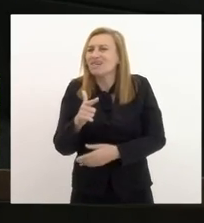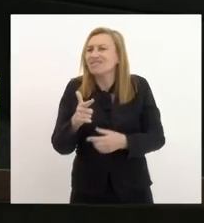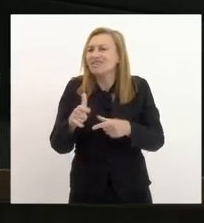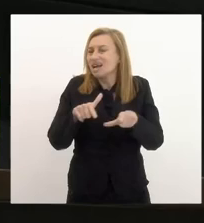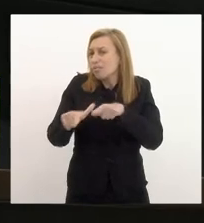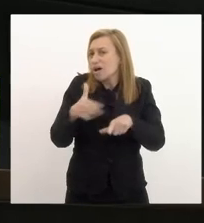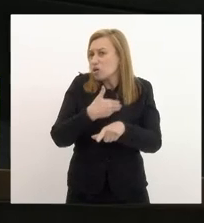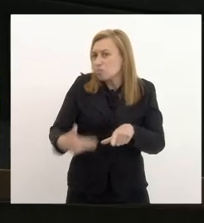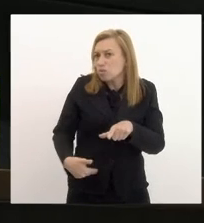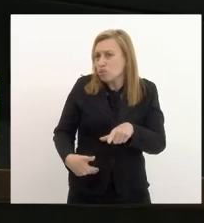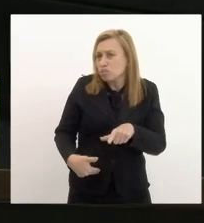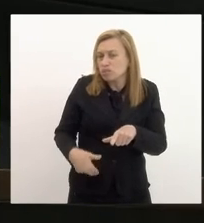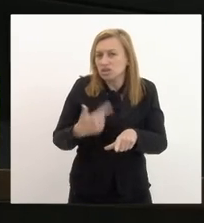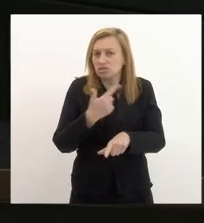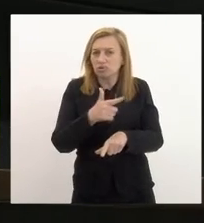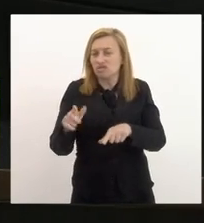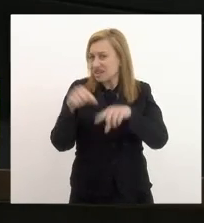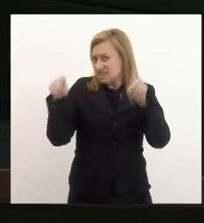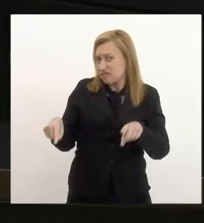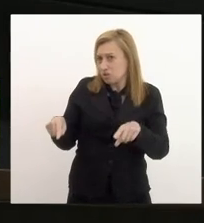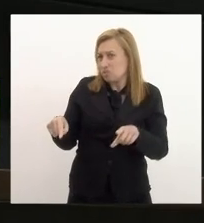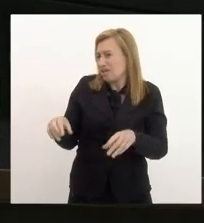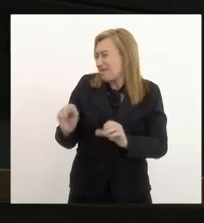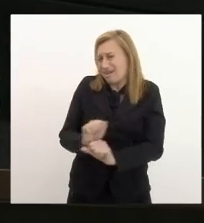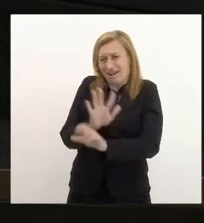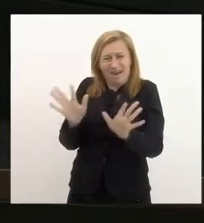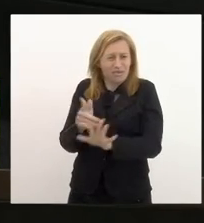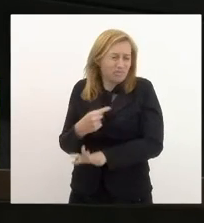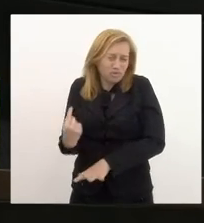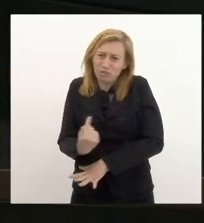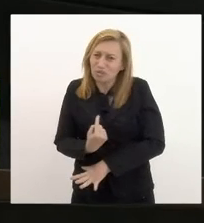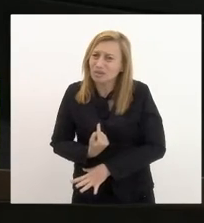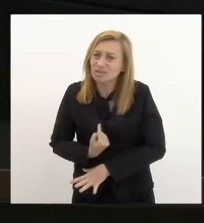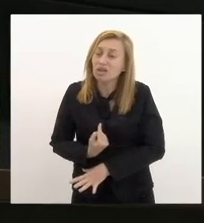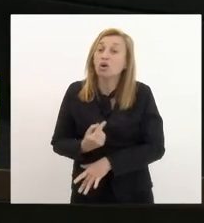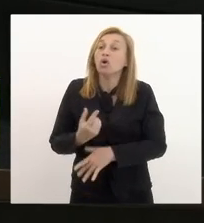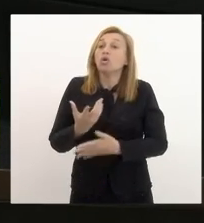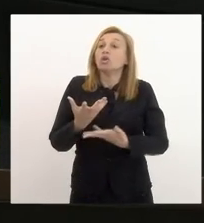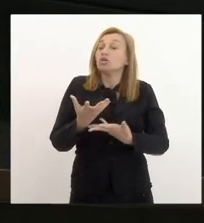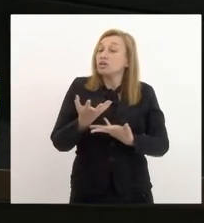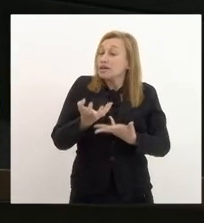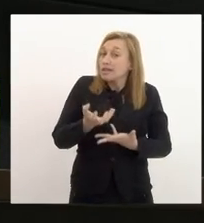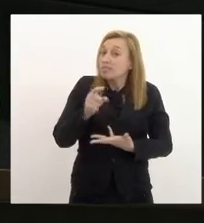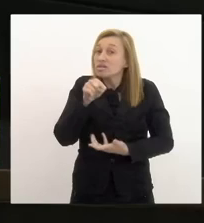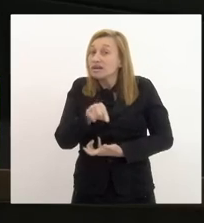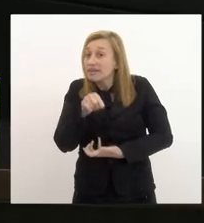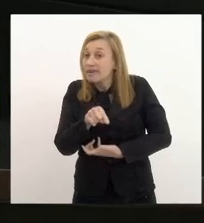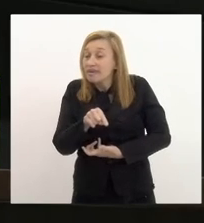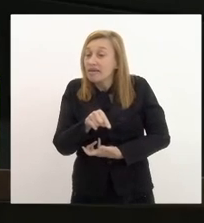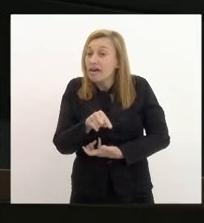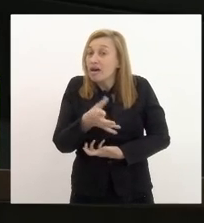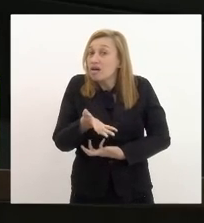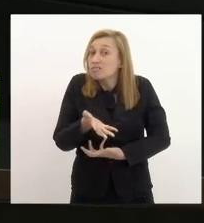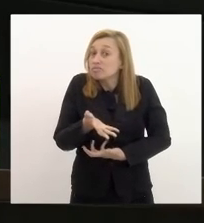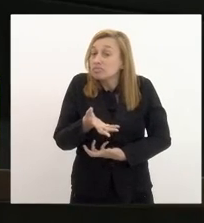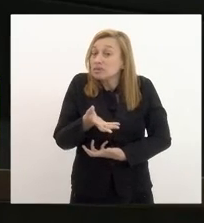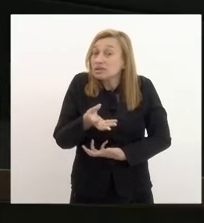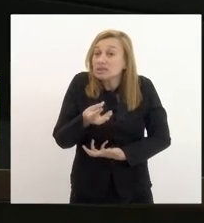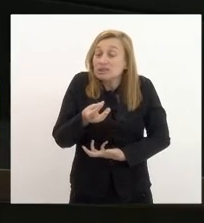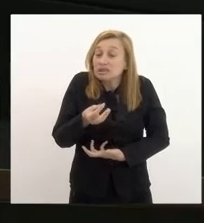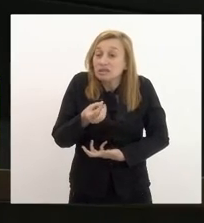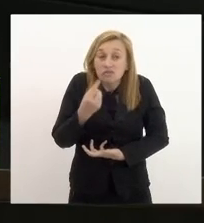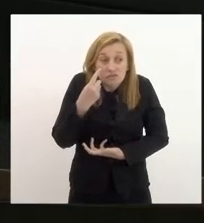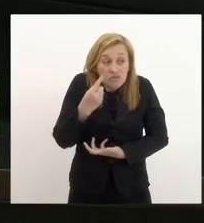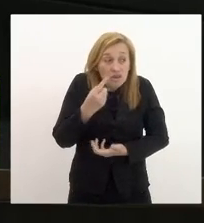serviço por um se não existir servidor você é claro para todo mundo então o que a gente busca aqui é de tentar